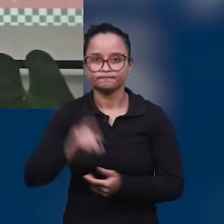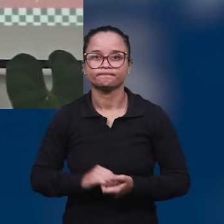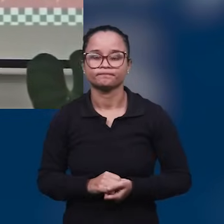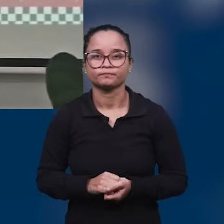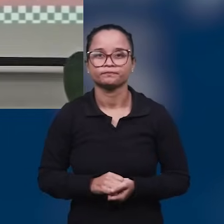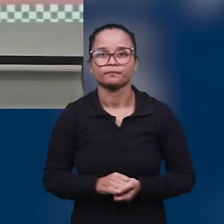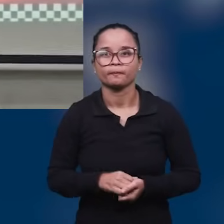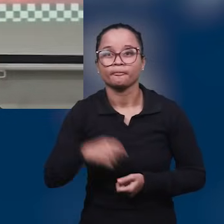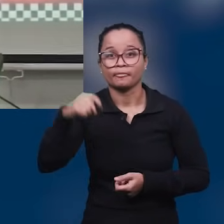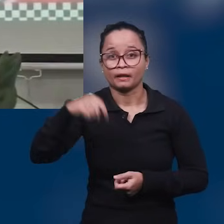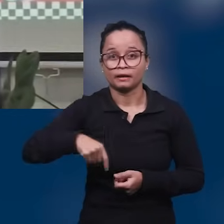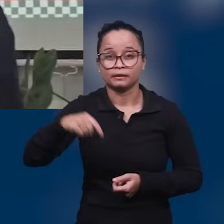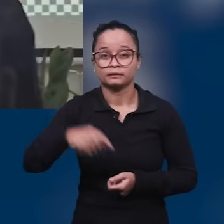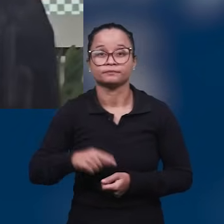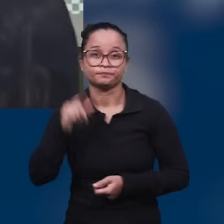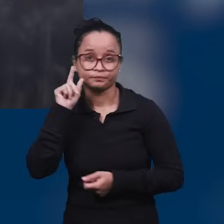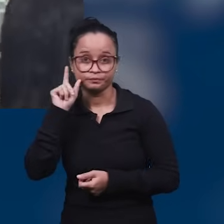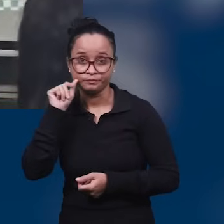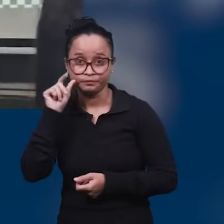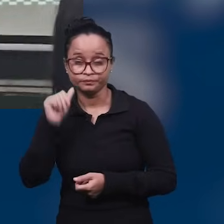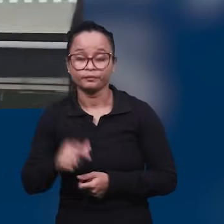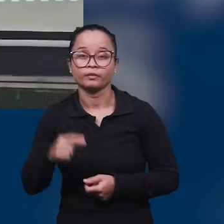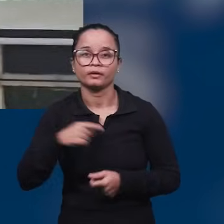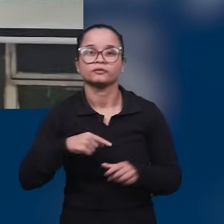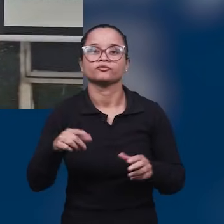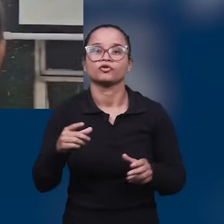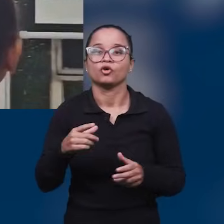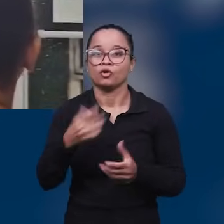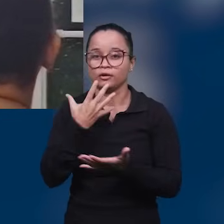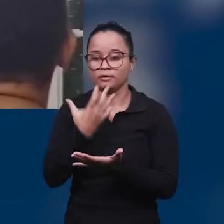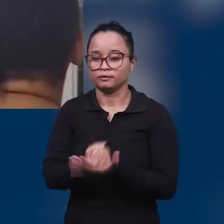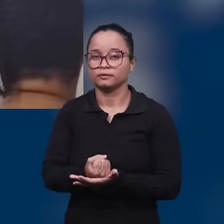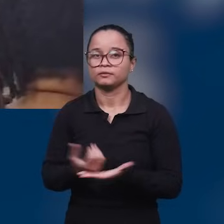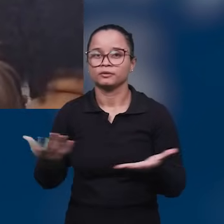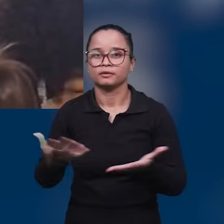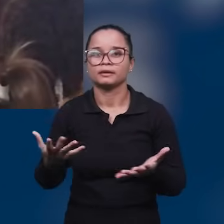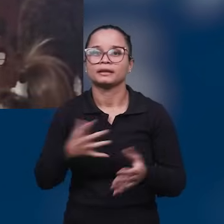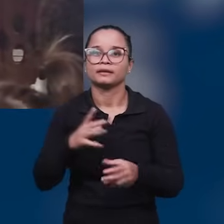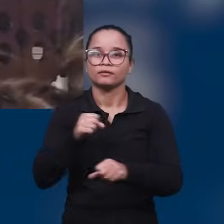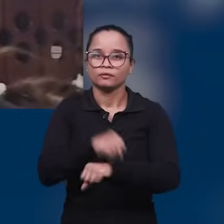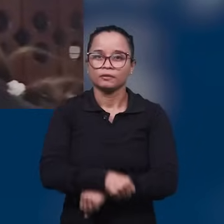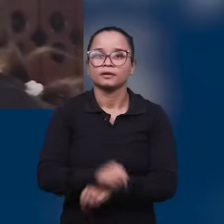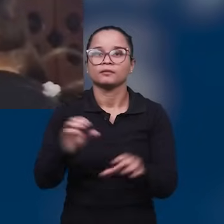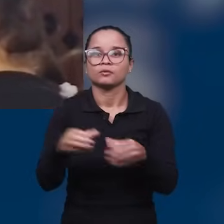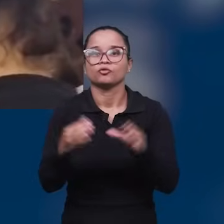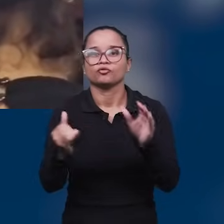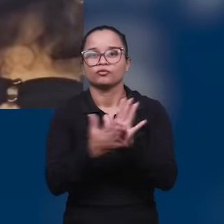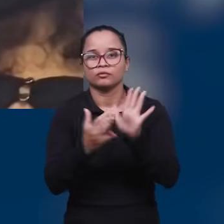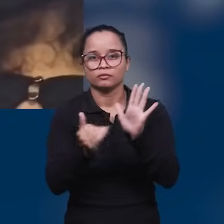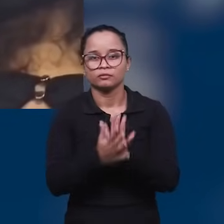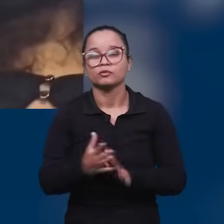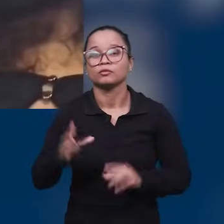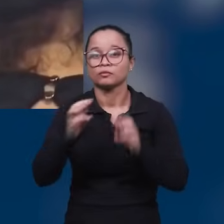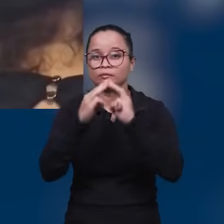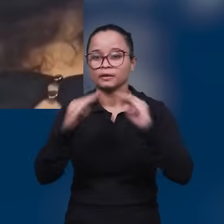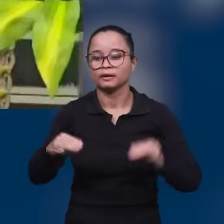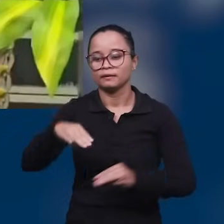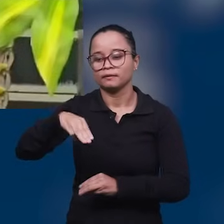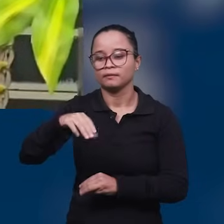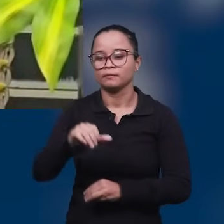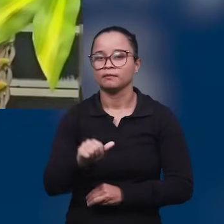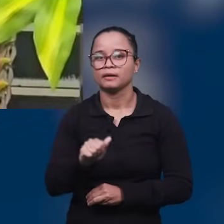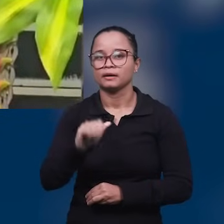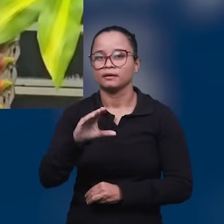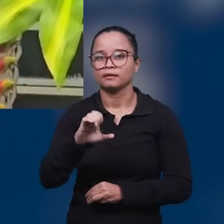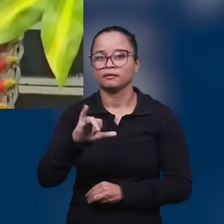irmãos da ICM Ouro Preto, também na capital, cearam com o nosso Deus. E neste momento solene, três servos